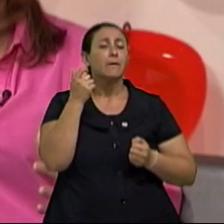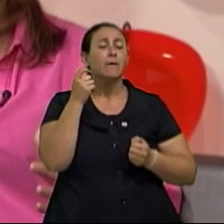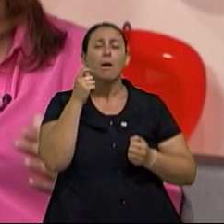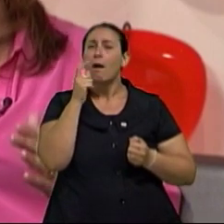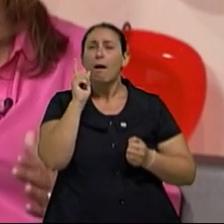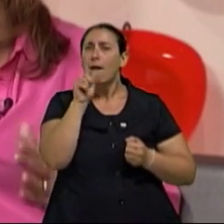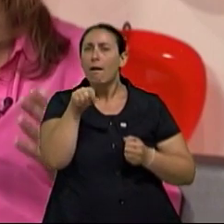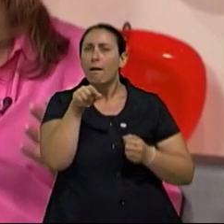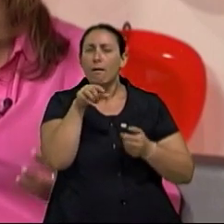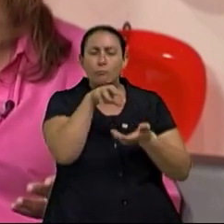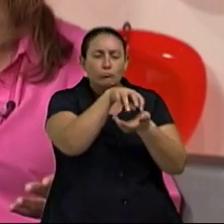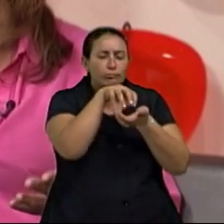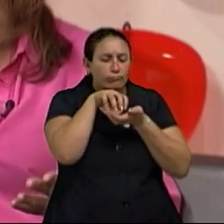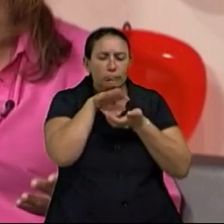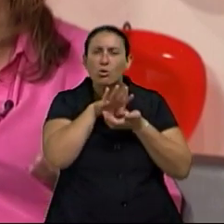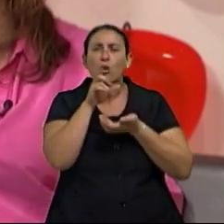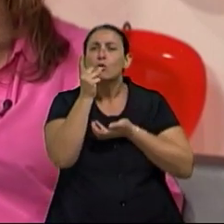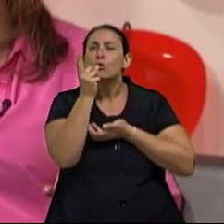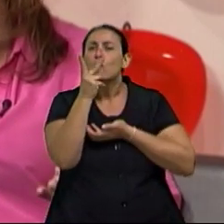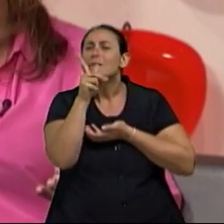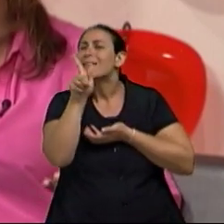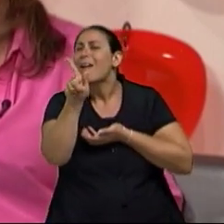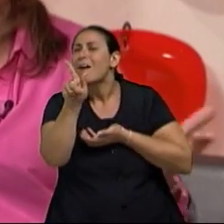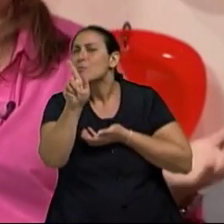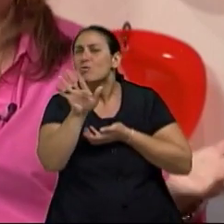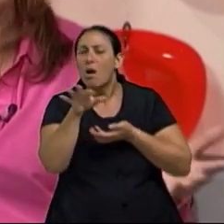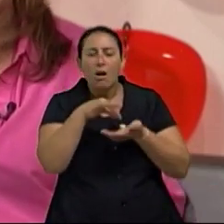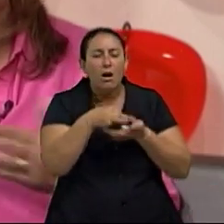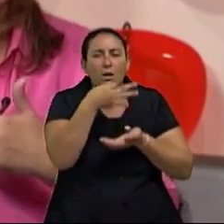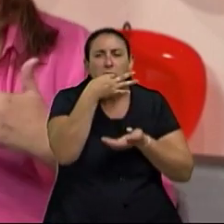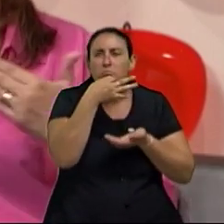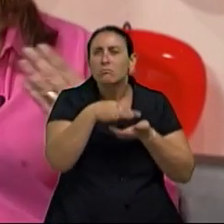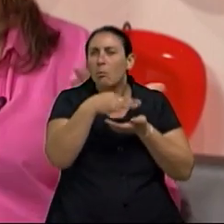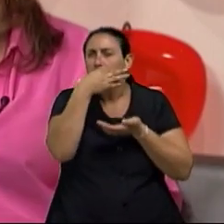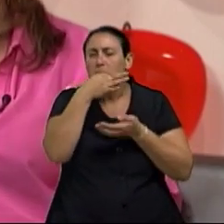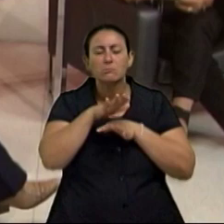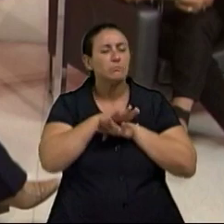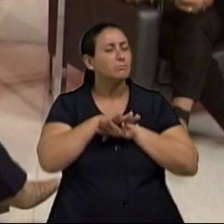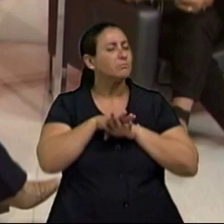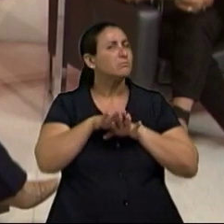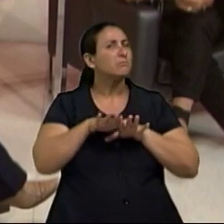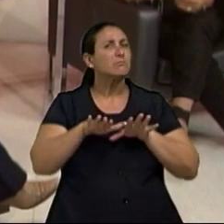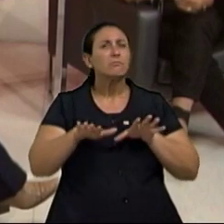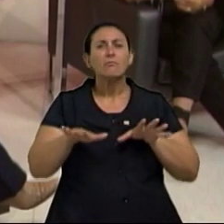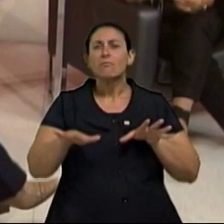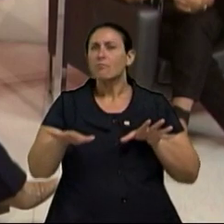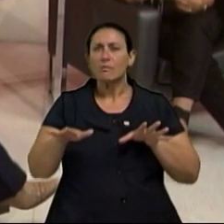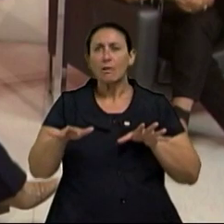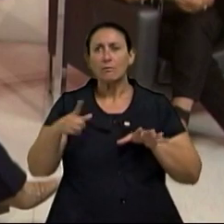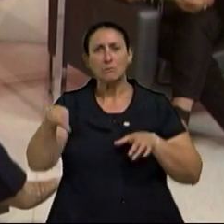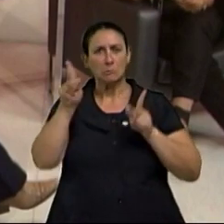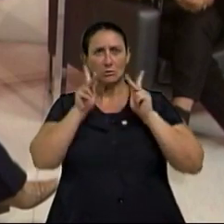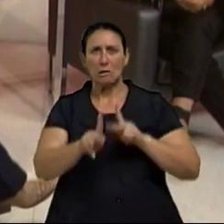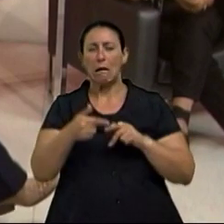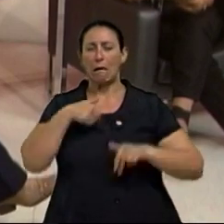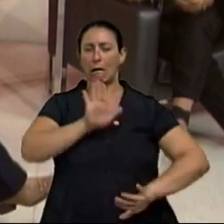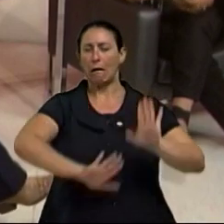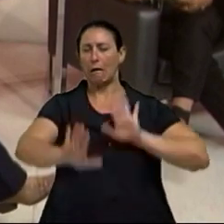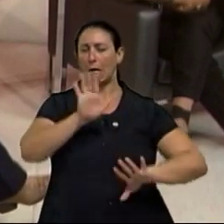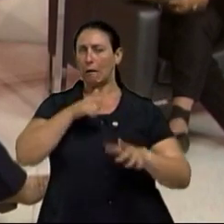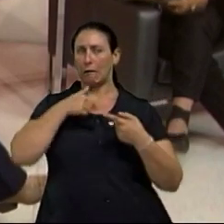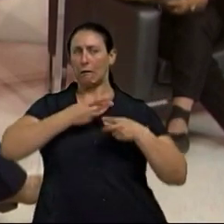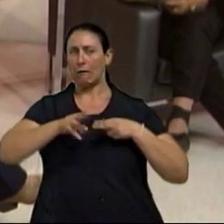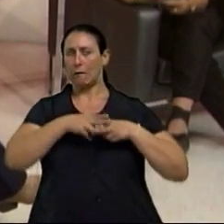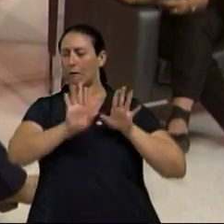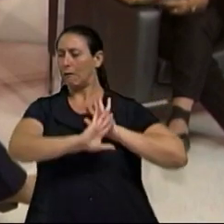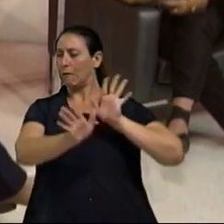porções pequenas, 12 gramas por dia, não afeta a dieta de ninguém. Perfeito.